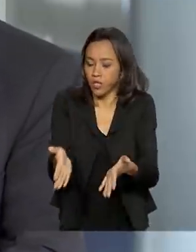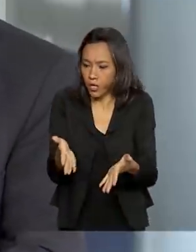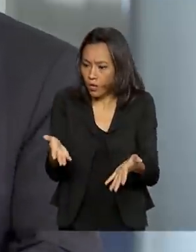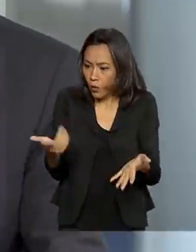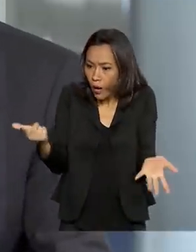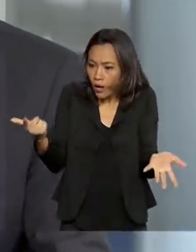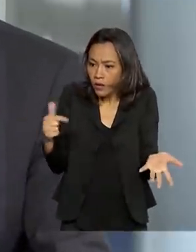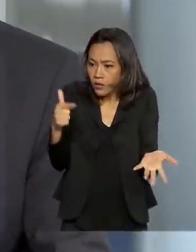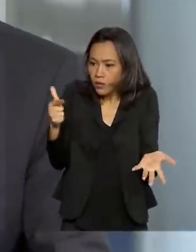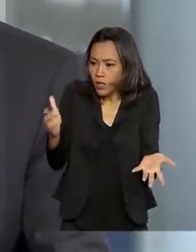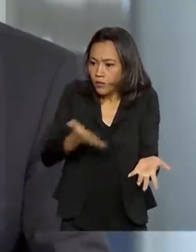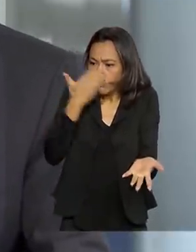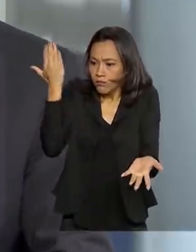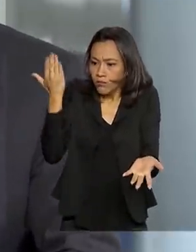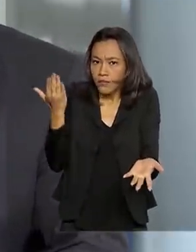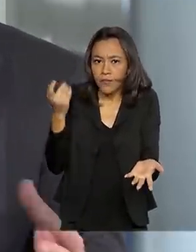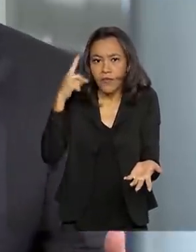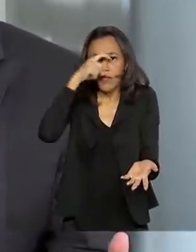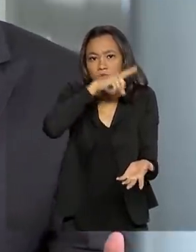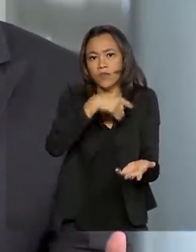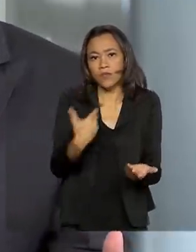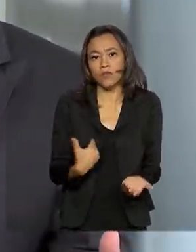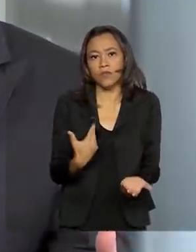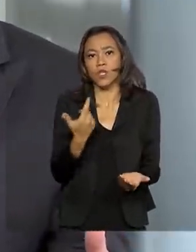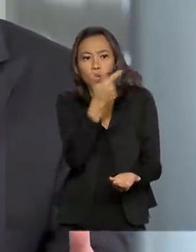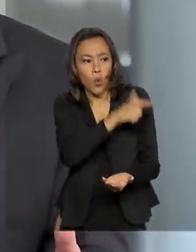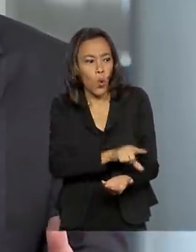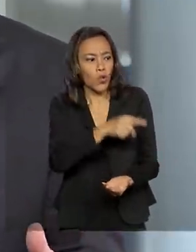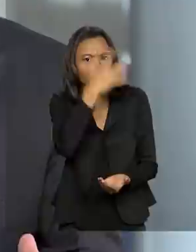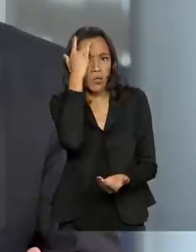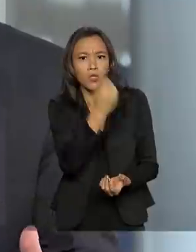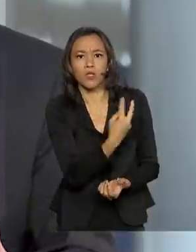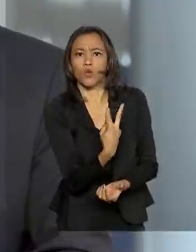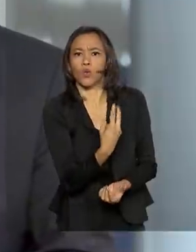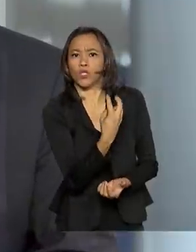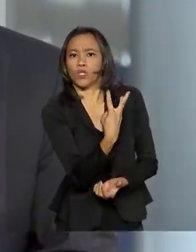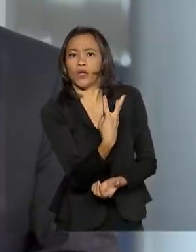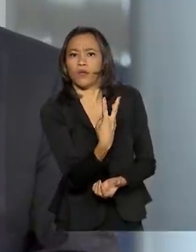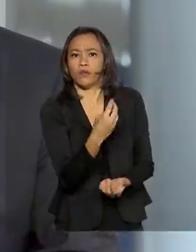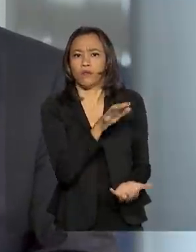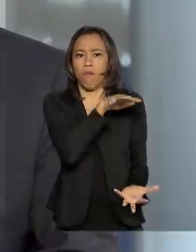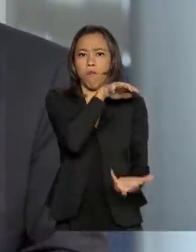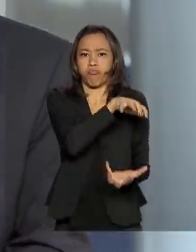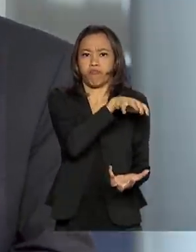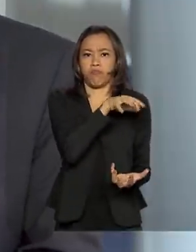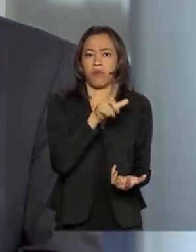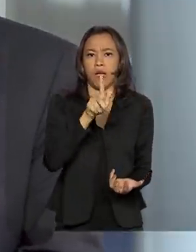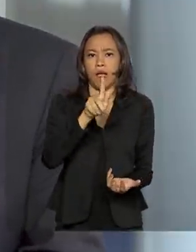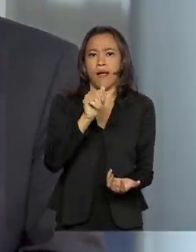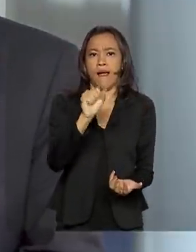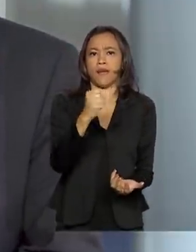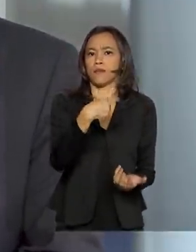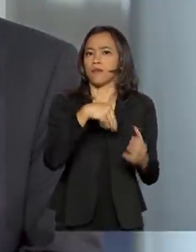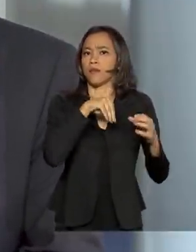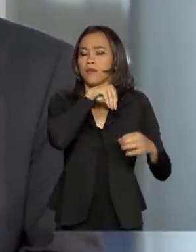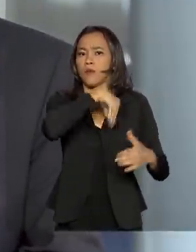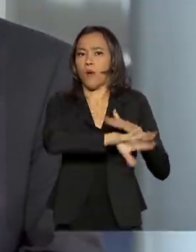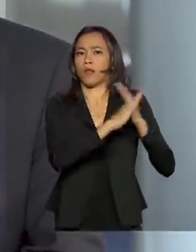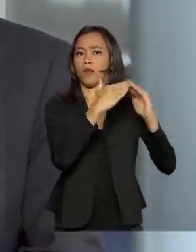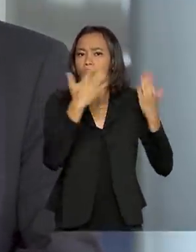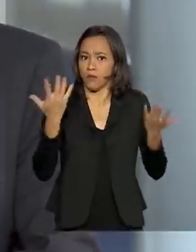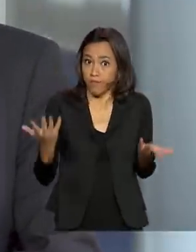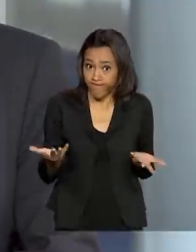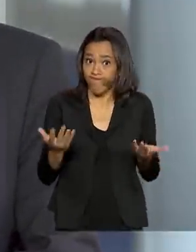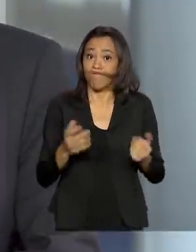o botijão, ele vai ficar numa situação difícil e, às vezes, outro consumidor tem 2, 3 botijões em casa. Então, a solicitação que nós